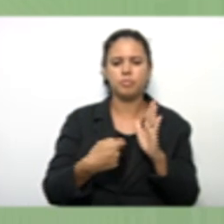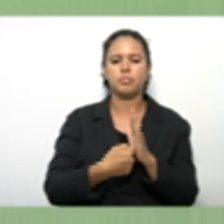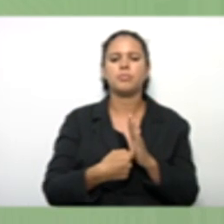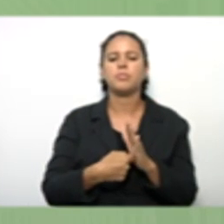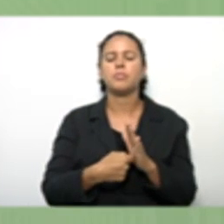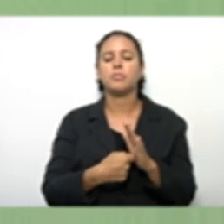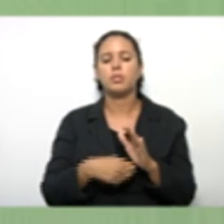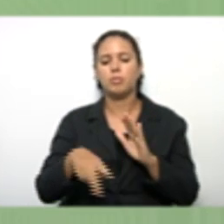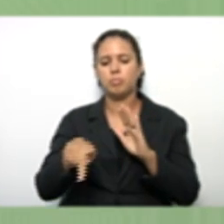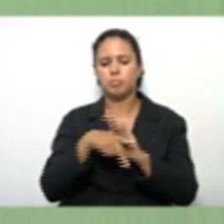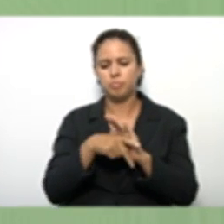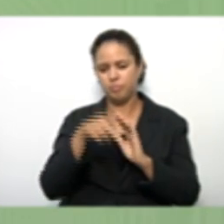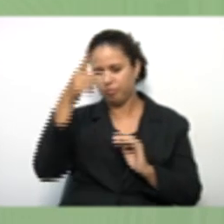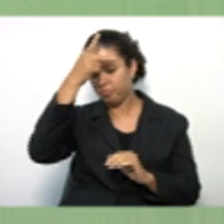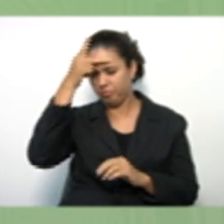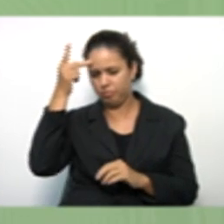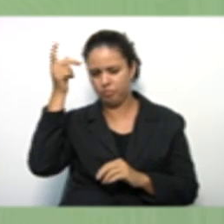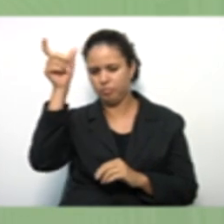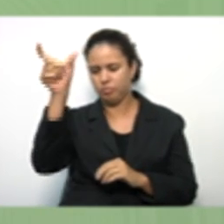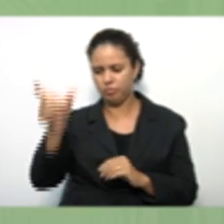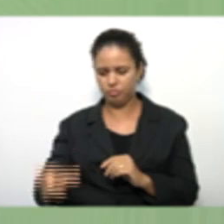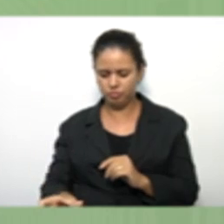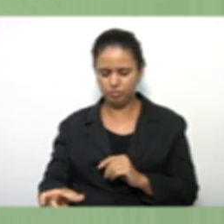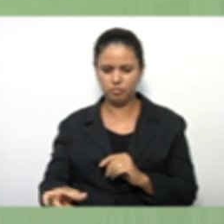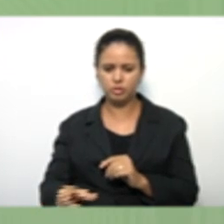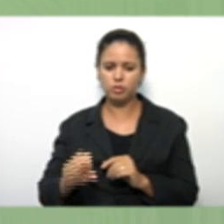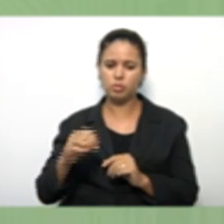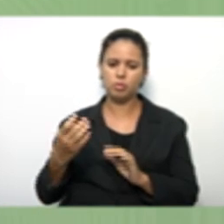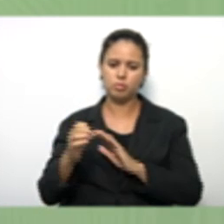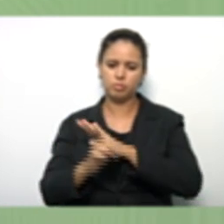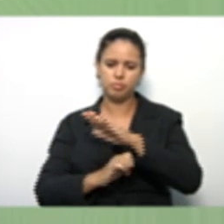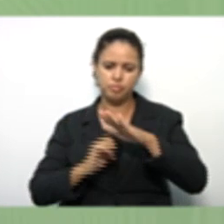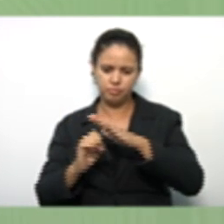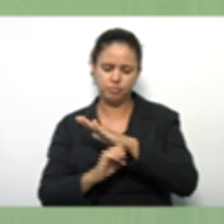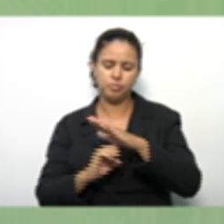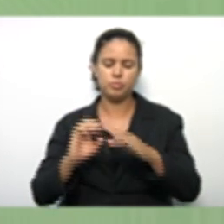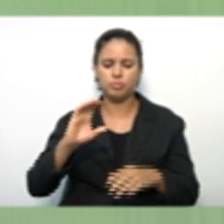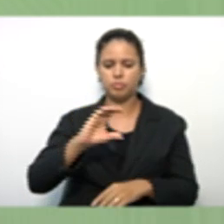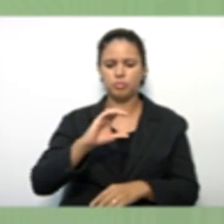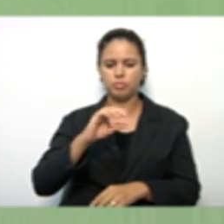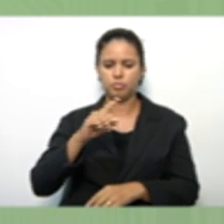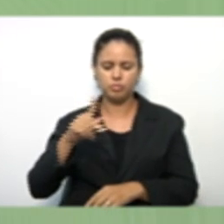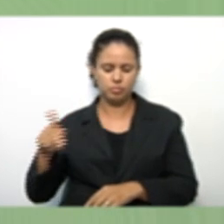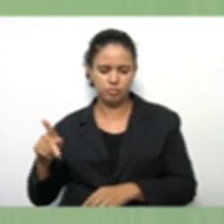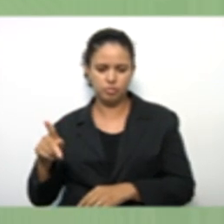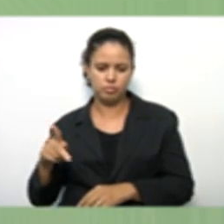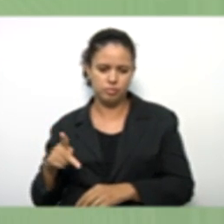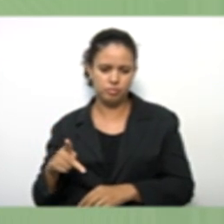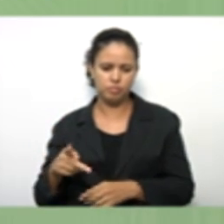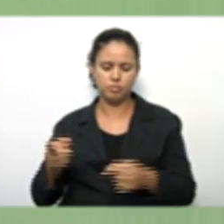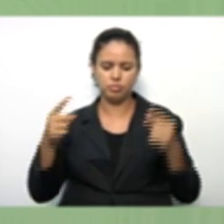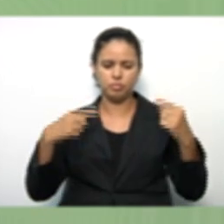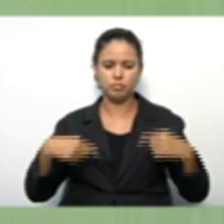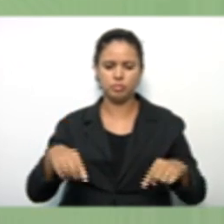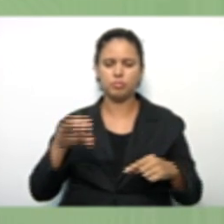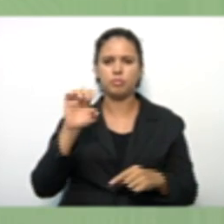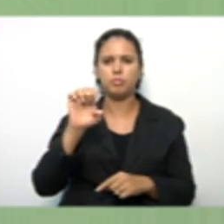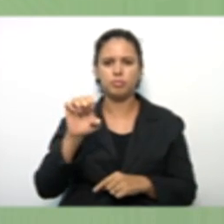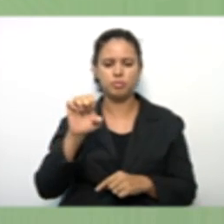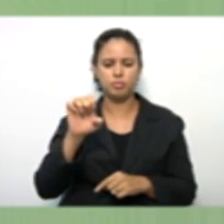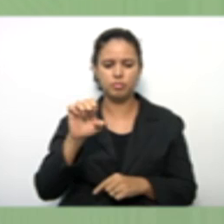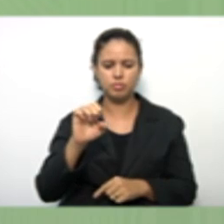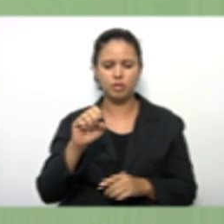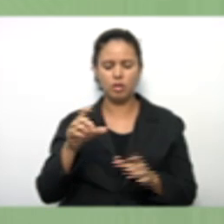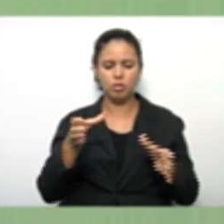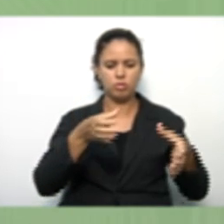pessoa física, jurídica ou uma entidade. Alternativa E, conjunto de bens, direitos e obrigações